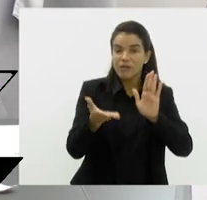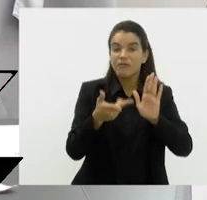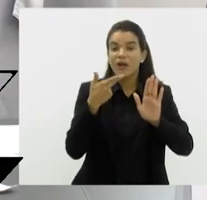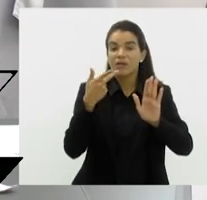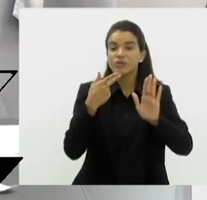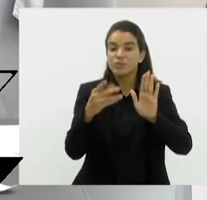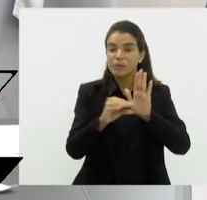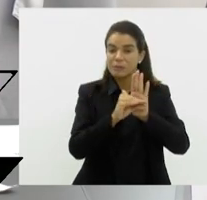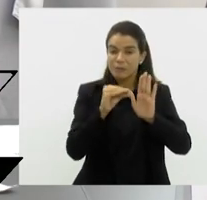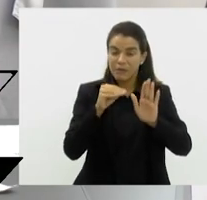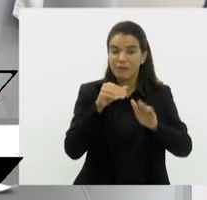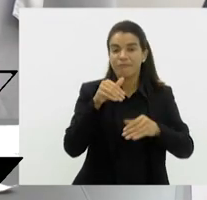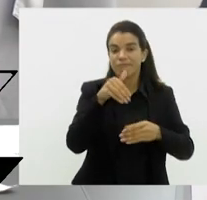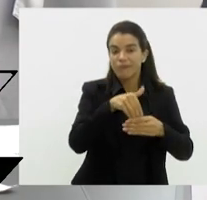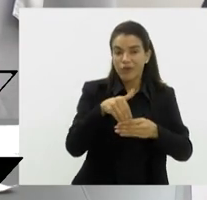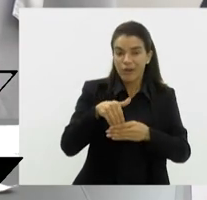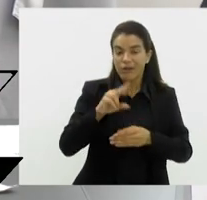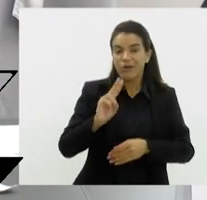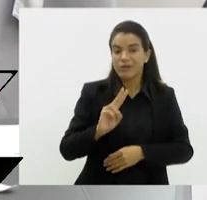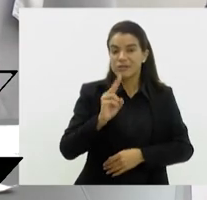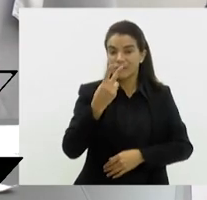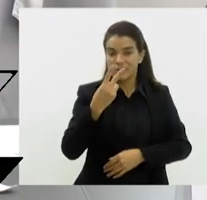as emendas, acho que ele volta em segunda.